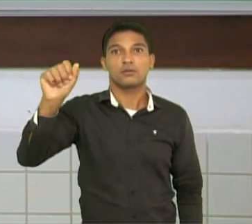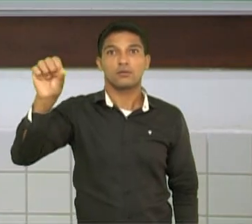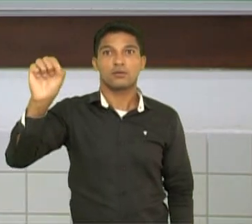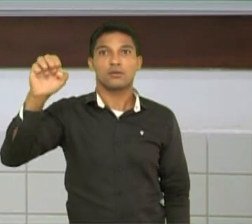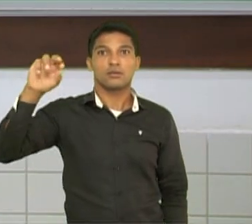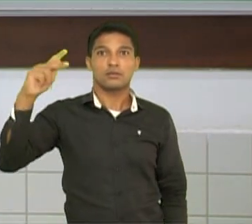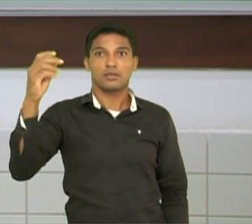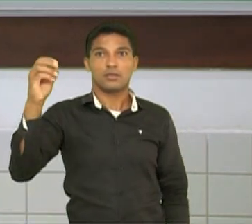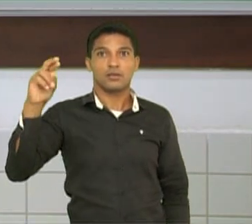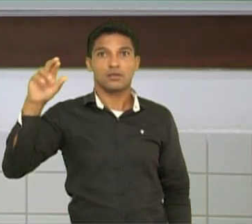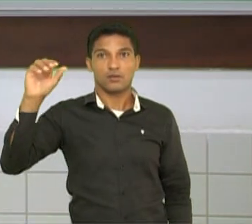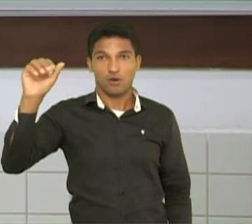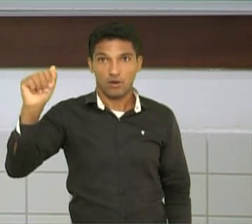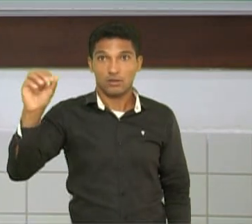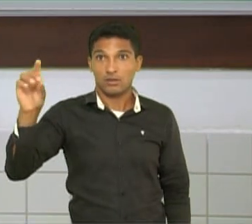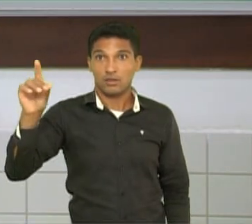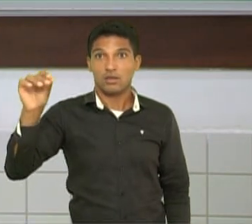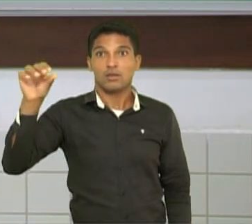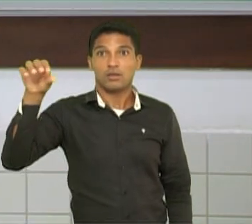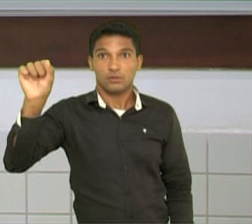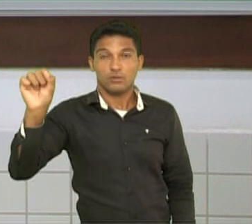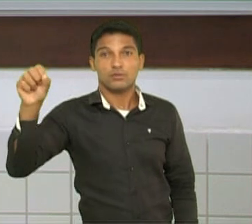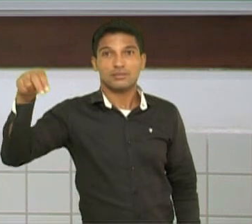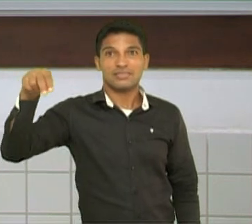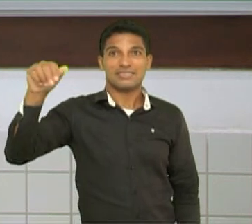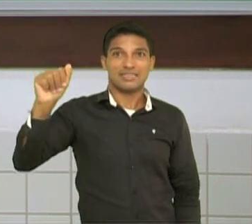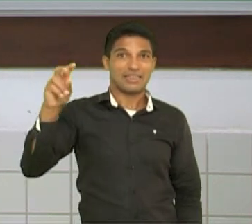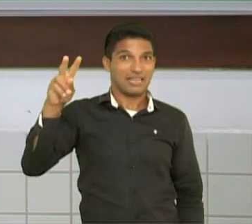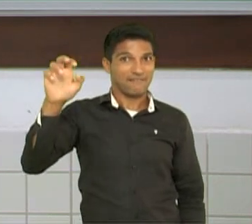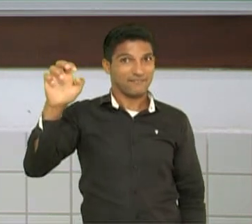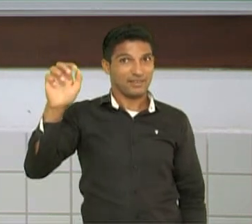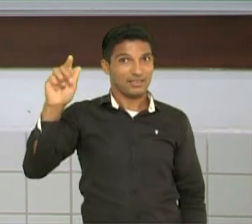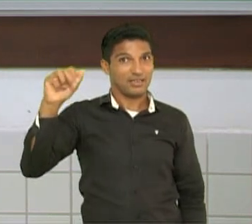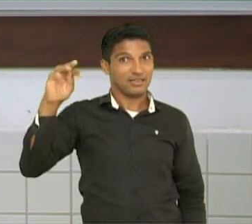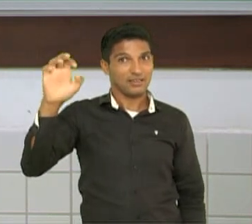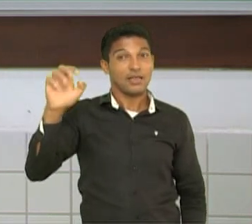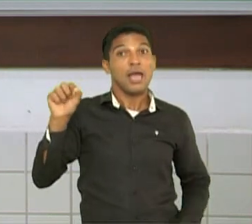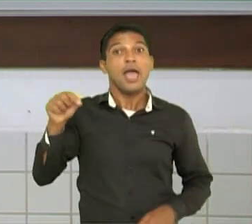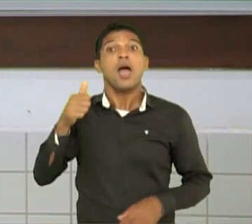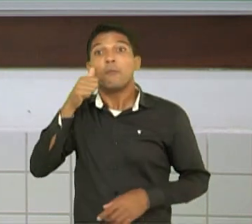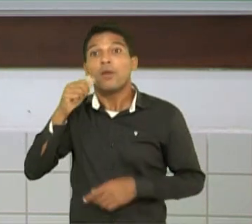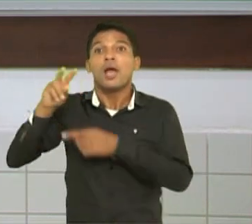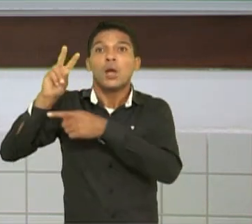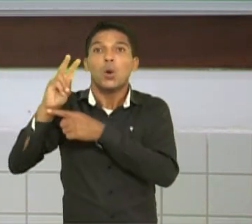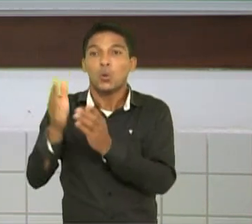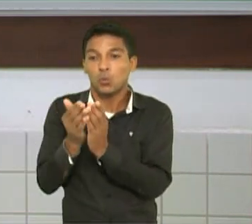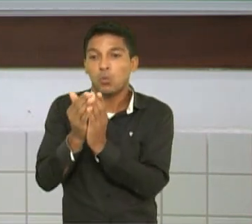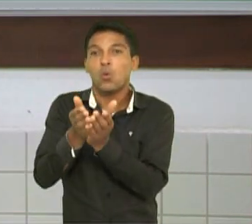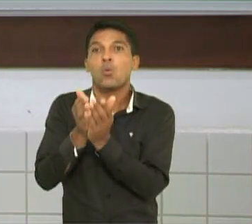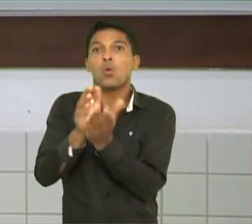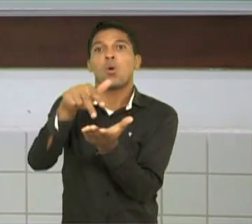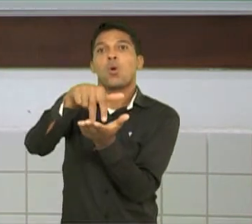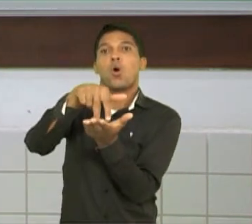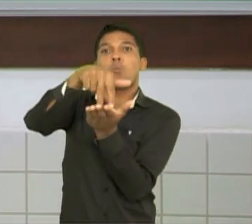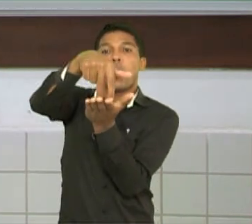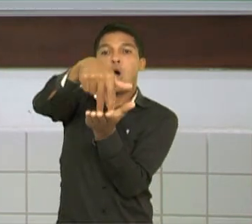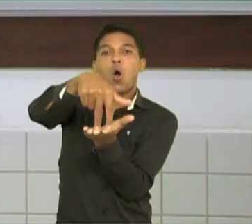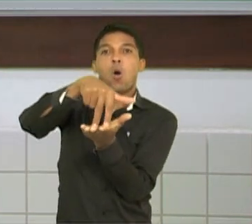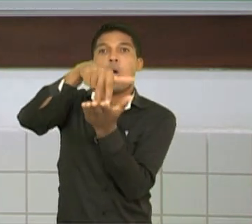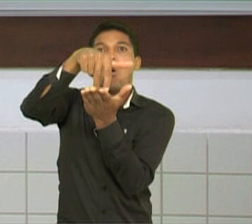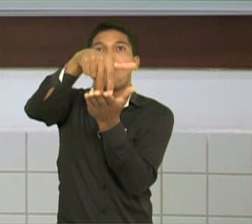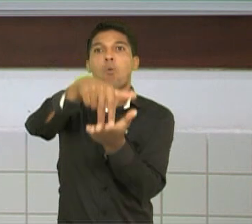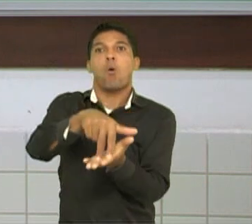padroeira dos marinheiros, dos capitãos de barco, enfim, de todos esses trabalhadores